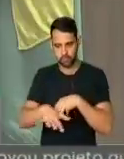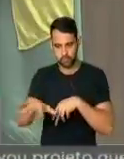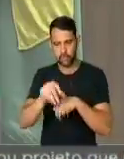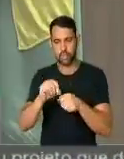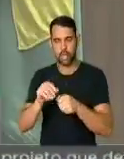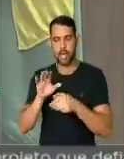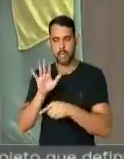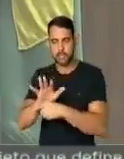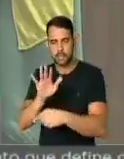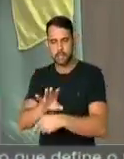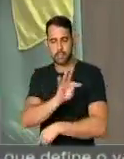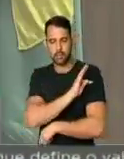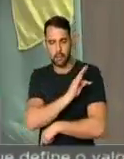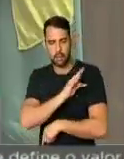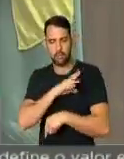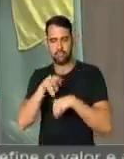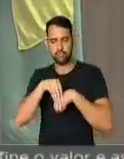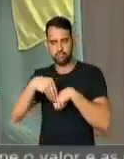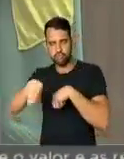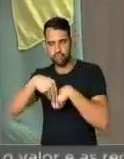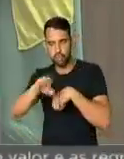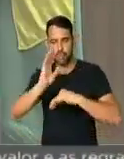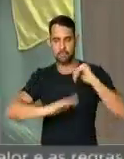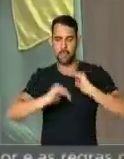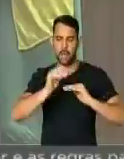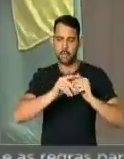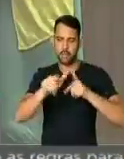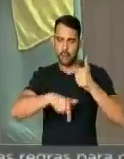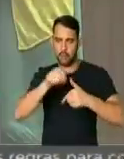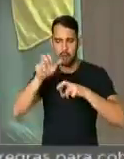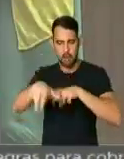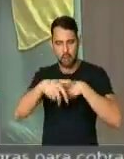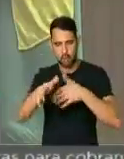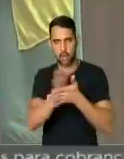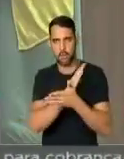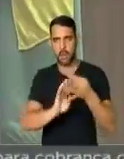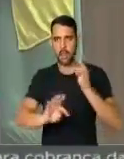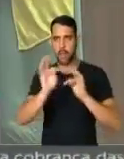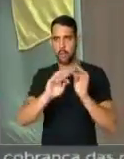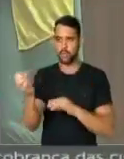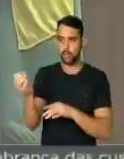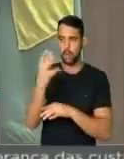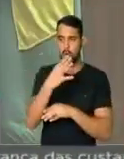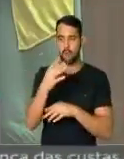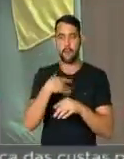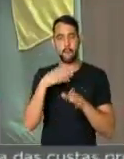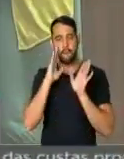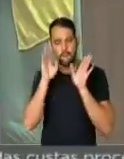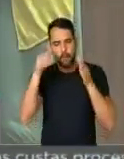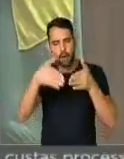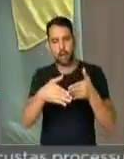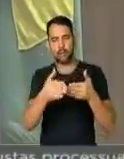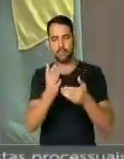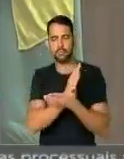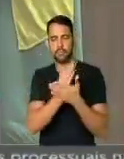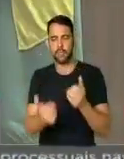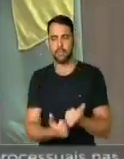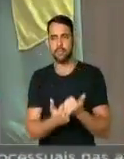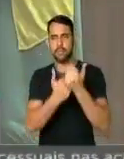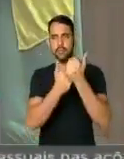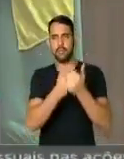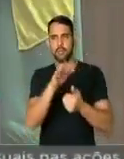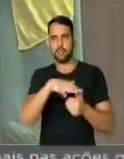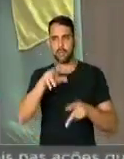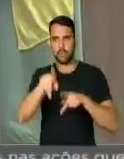assistência técnica, de disseminação de boas práticas agrícolas, de tecnologias inovadoras, focadas na sustentabilidade